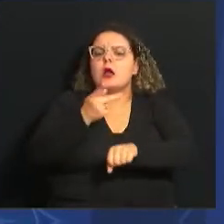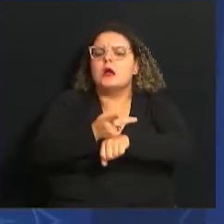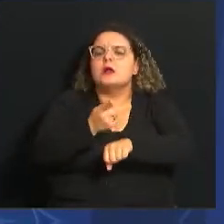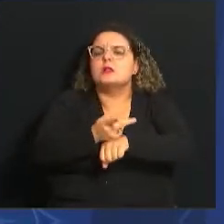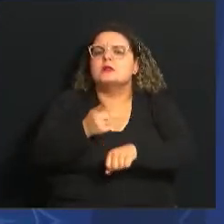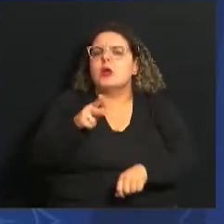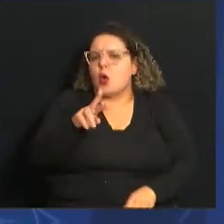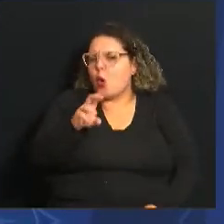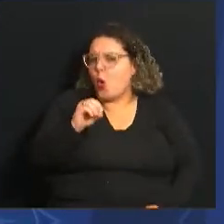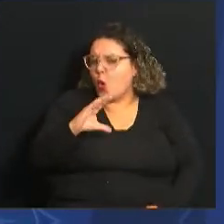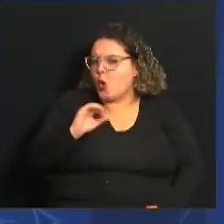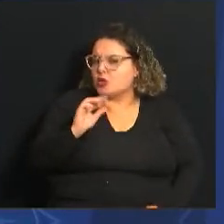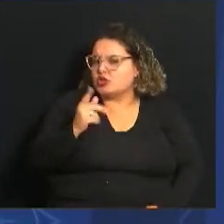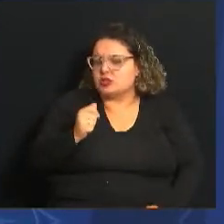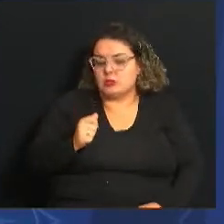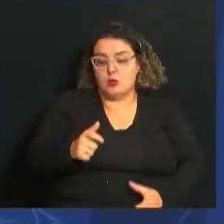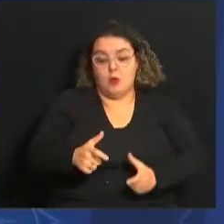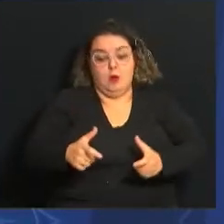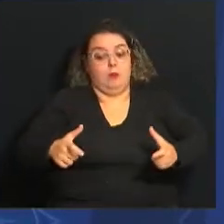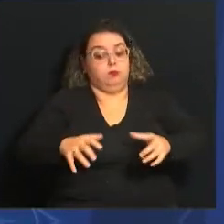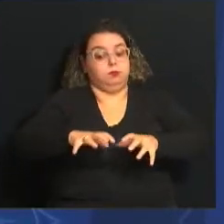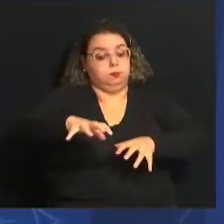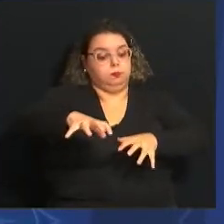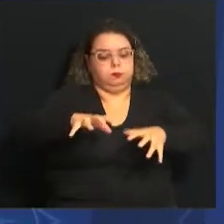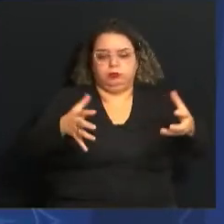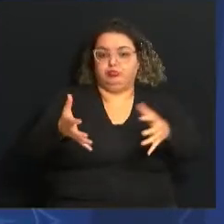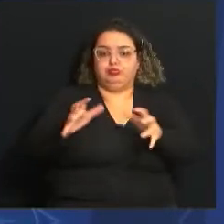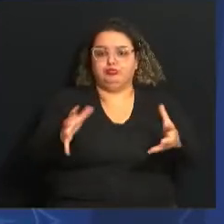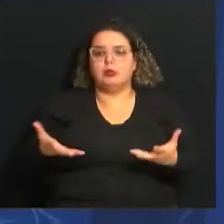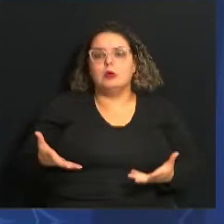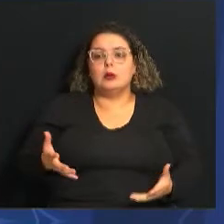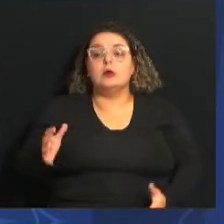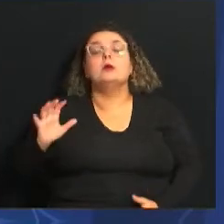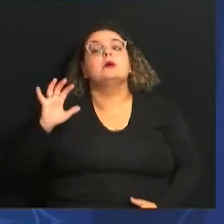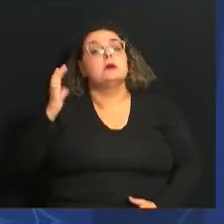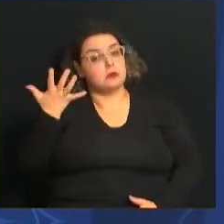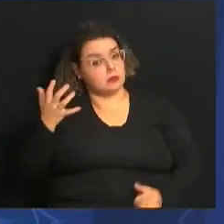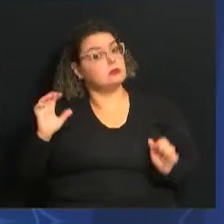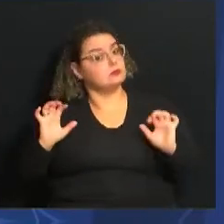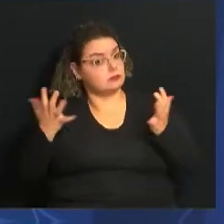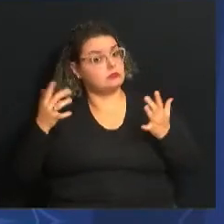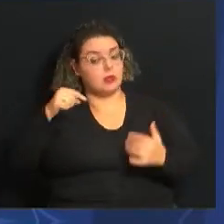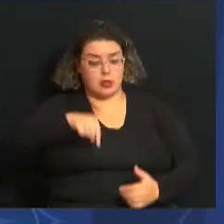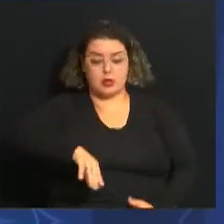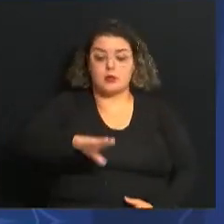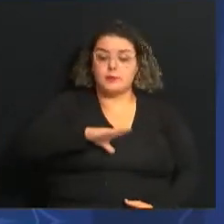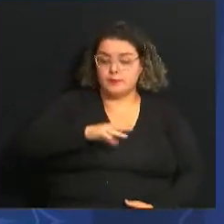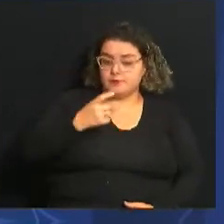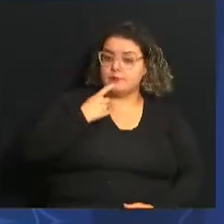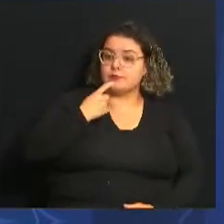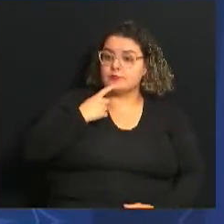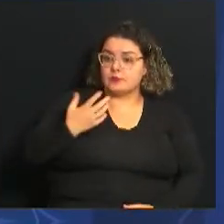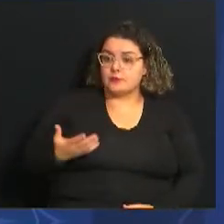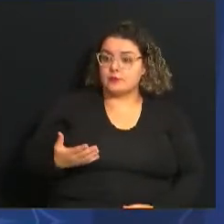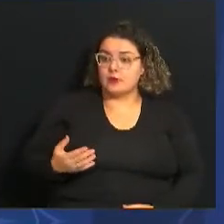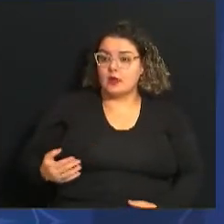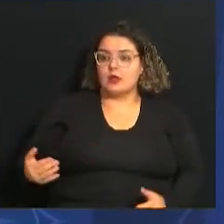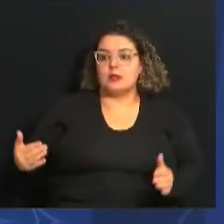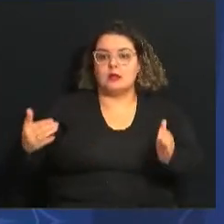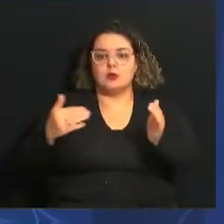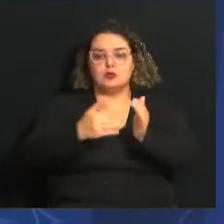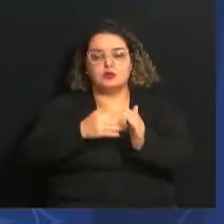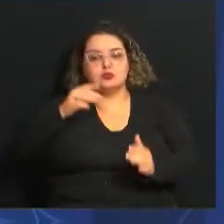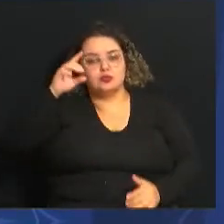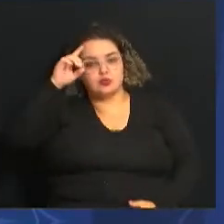com formas e tamanhos diversos, está acontecendo um evento aqui na cidade de Campinas até o dia 3